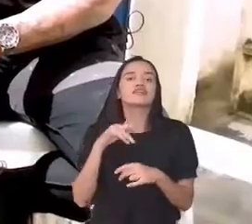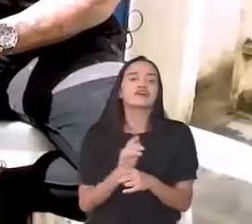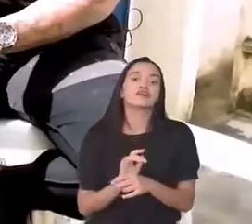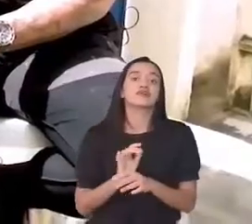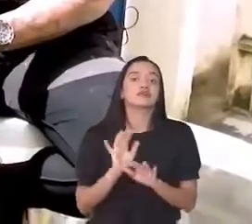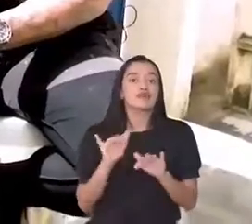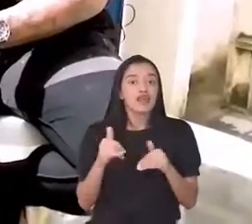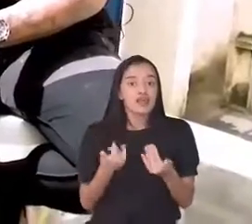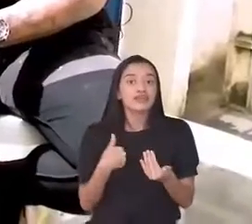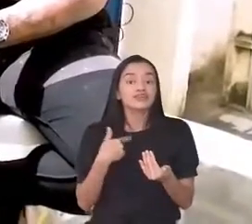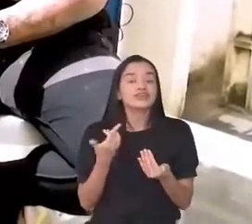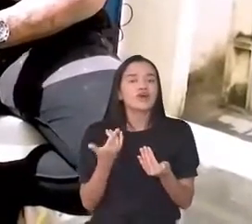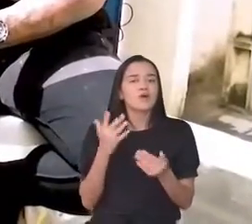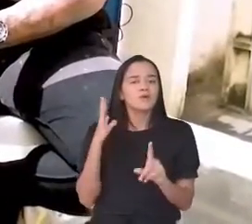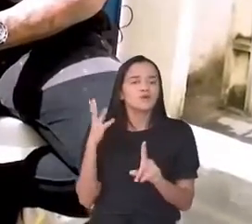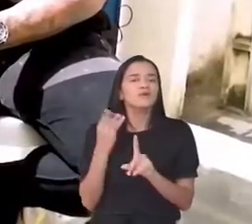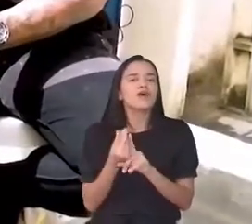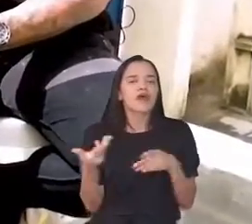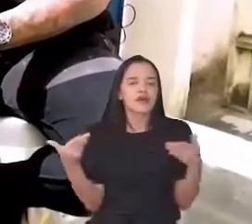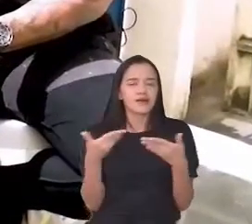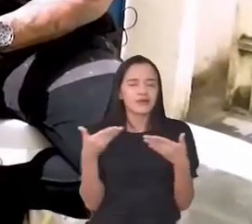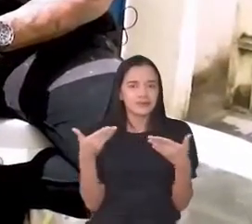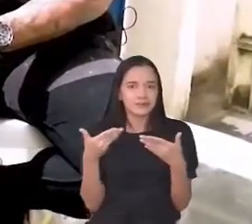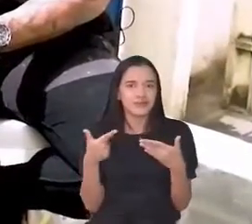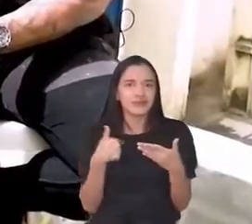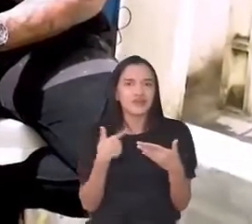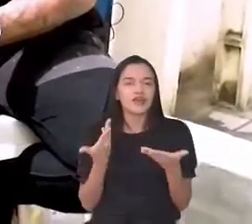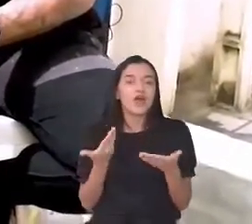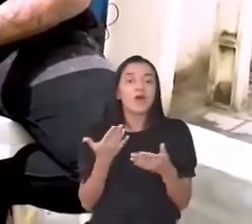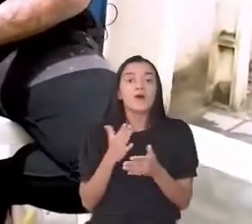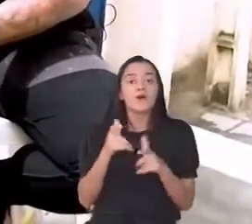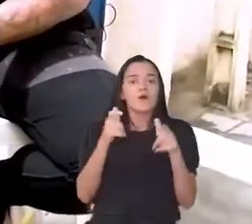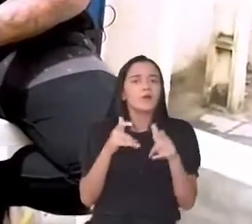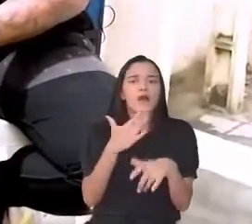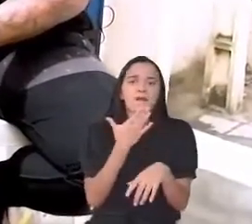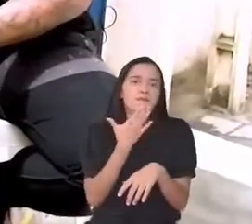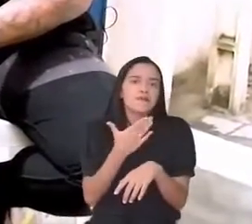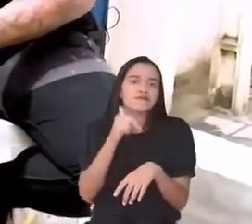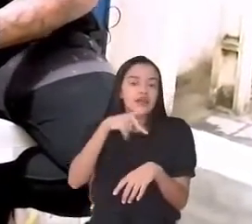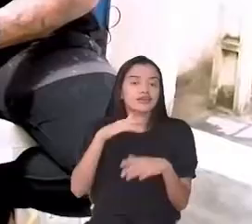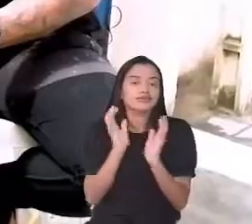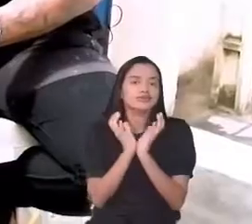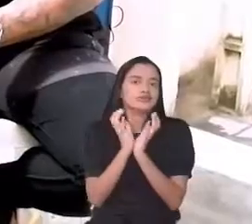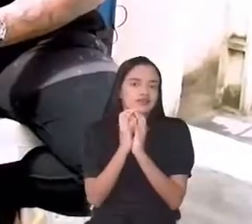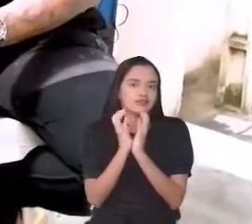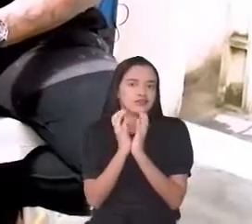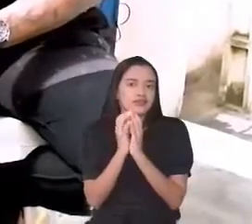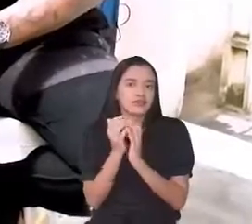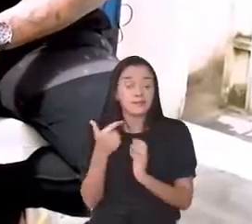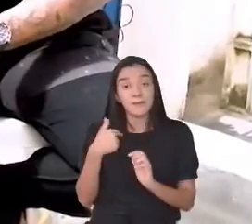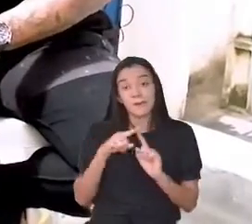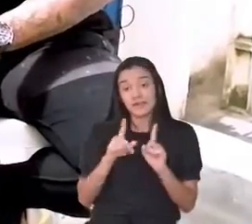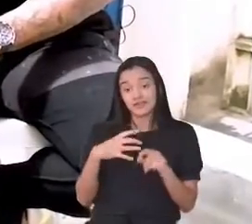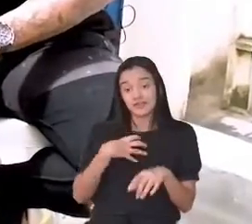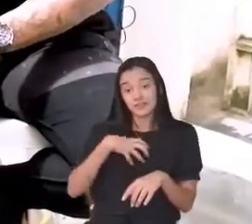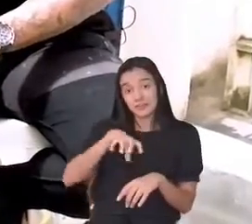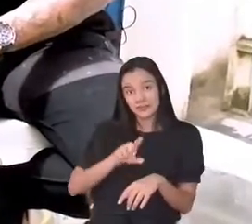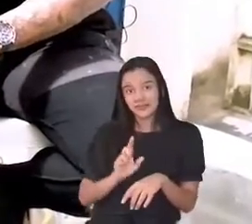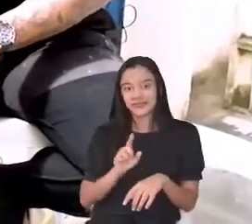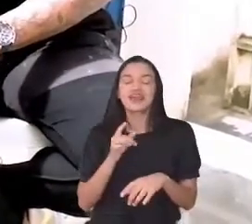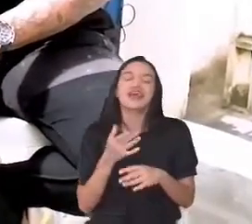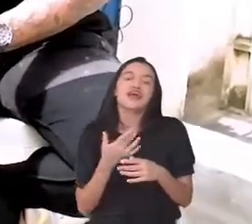bisolhar agora os artistas. E qual seria seu lugar preferido de Recife? E como eu disse, né? Sou bairrista. Eita, pegasse